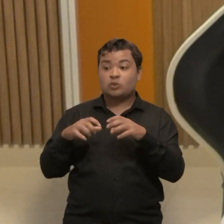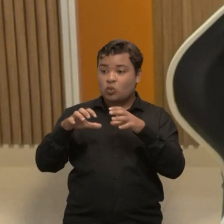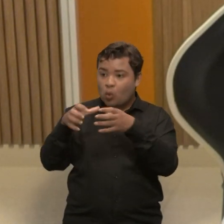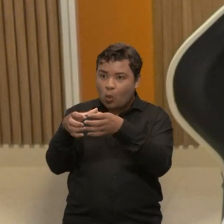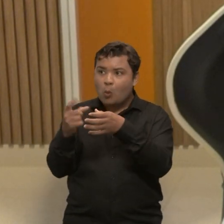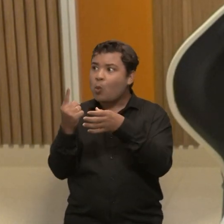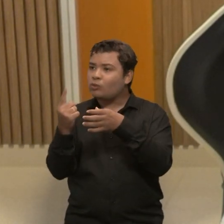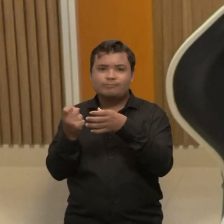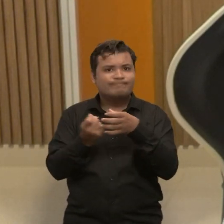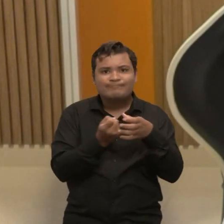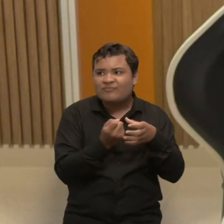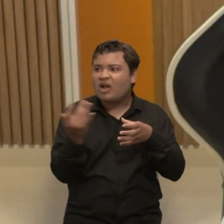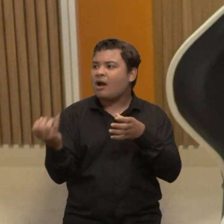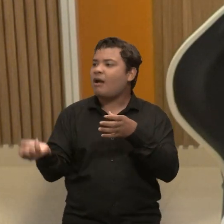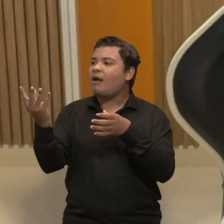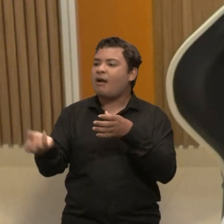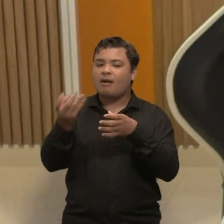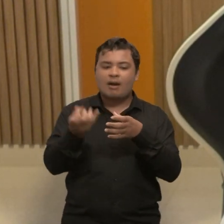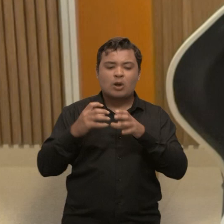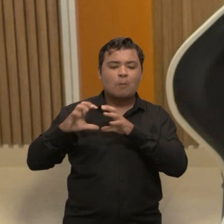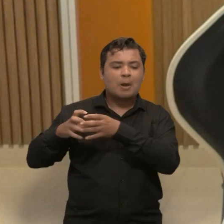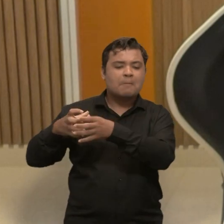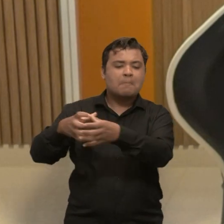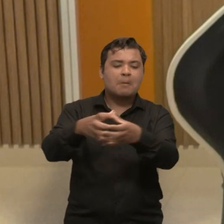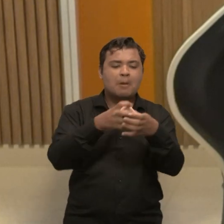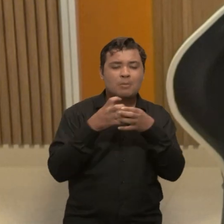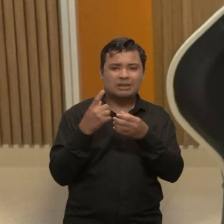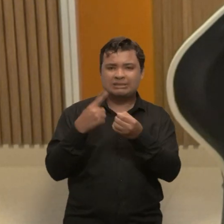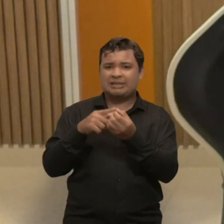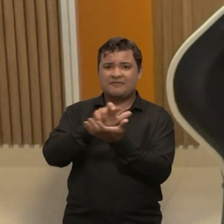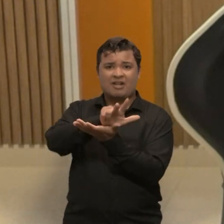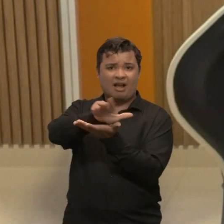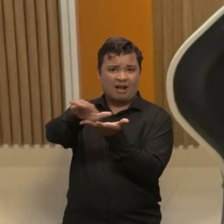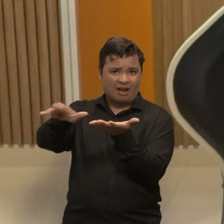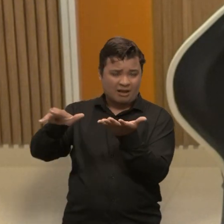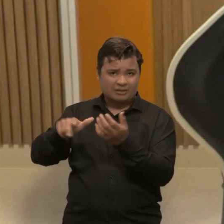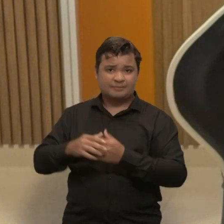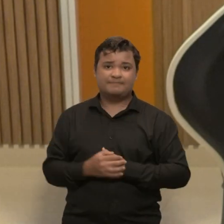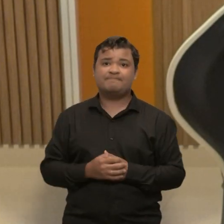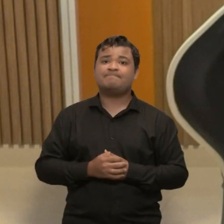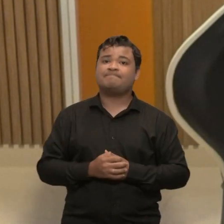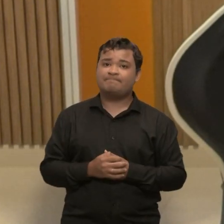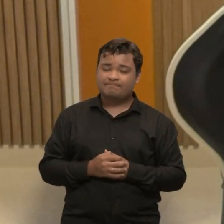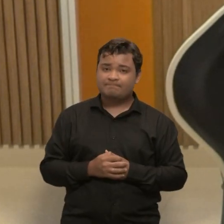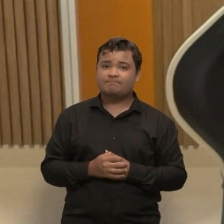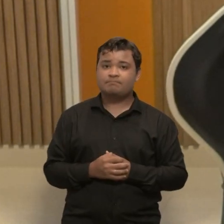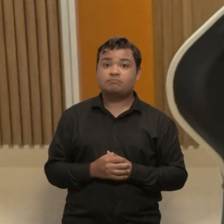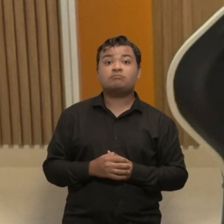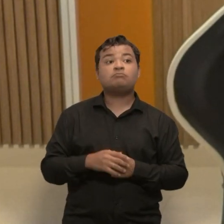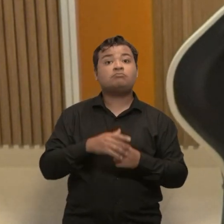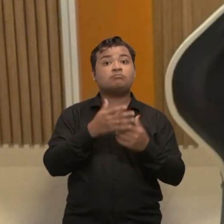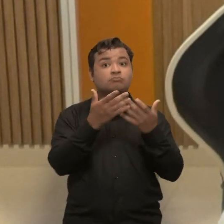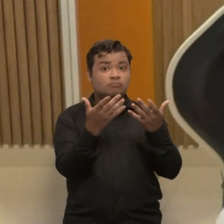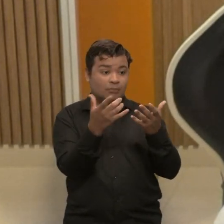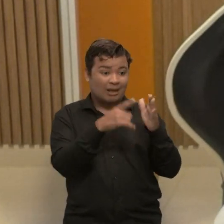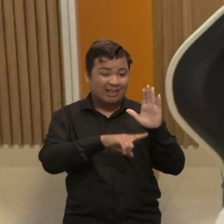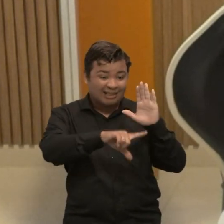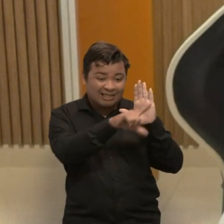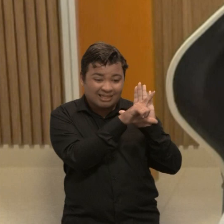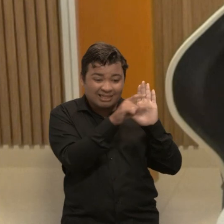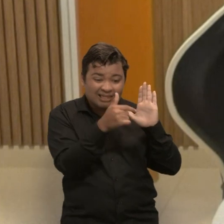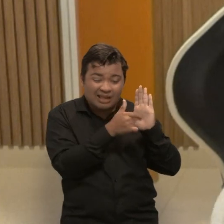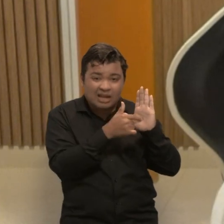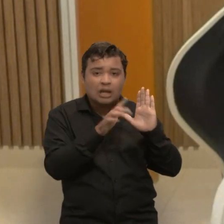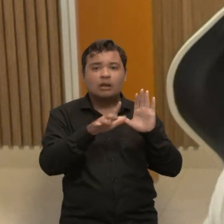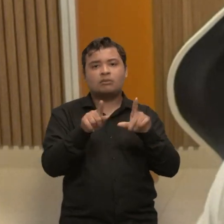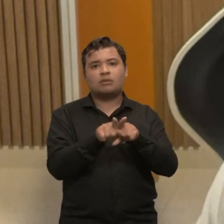grupos reflexivos em outras cidades. Então, além da legislação, é necessário que a gente dê também